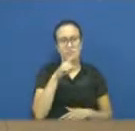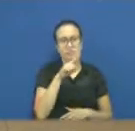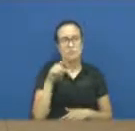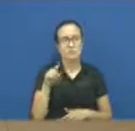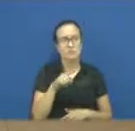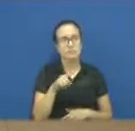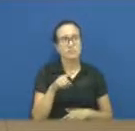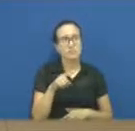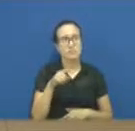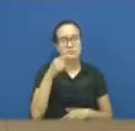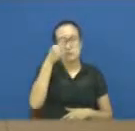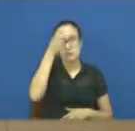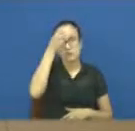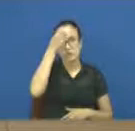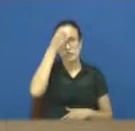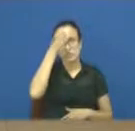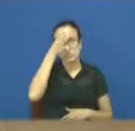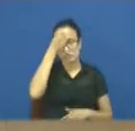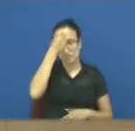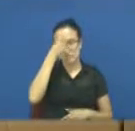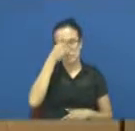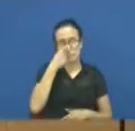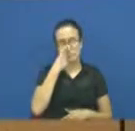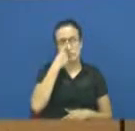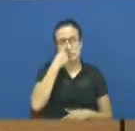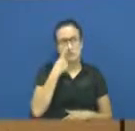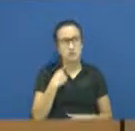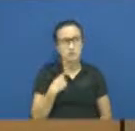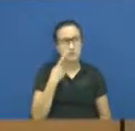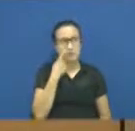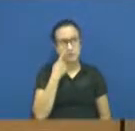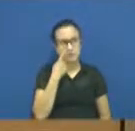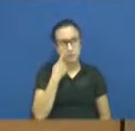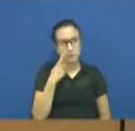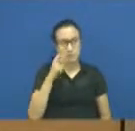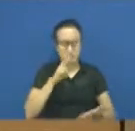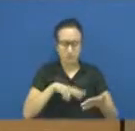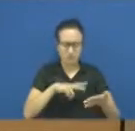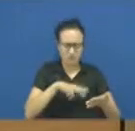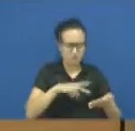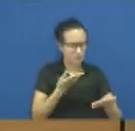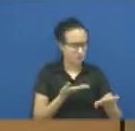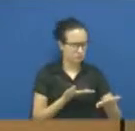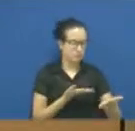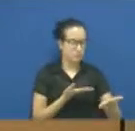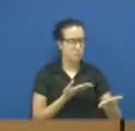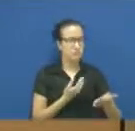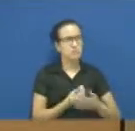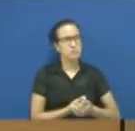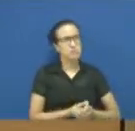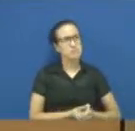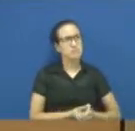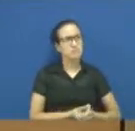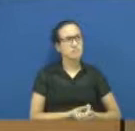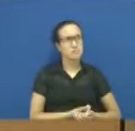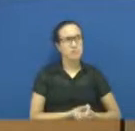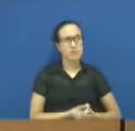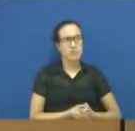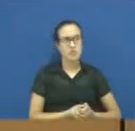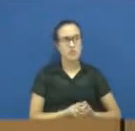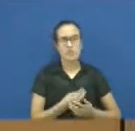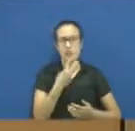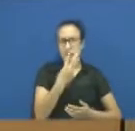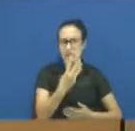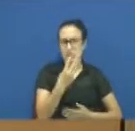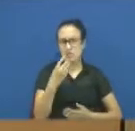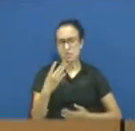Bernardo. Jorge de Freitas. Eu acabei de ver agora que depois do artigo 3º tem